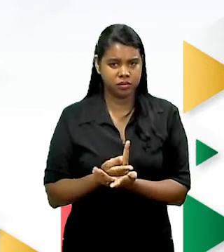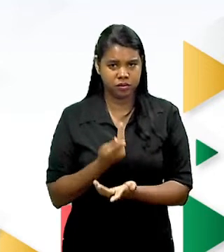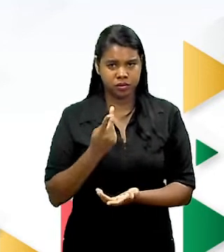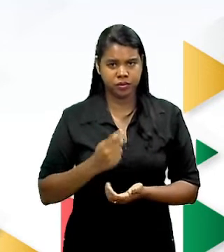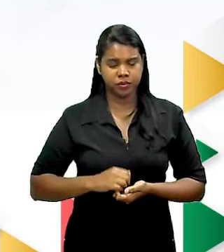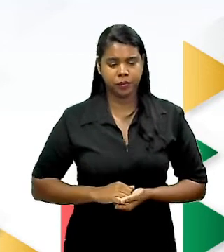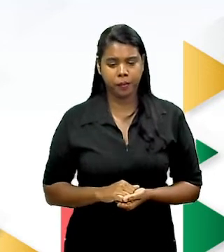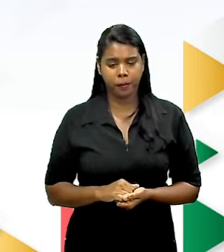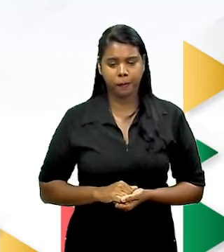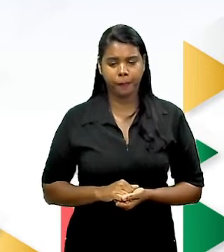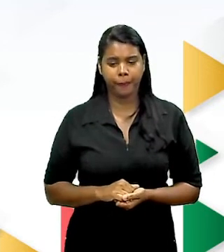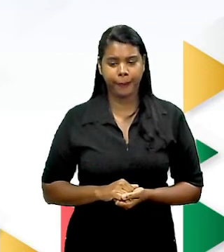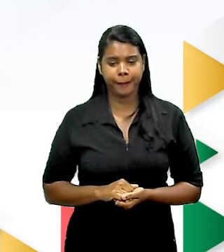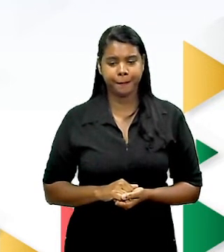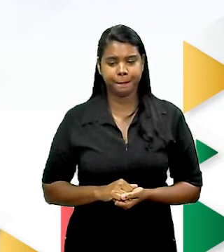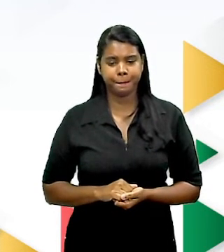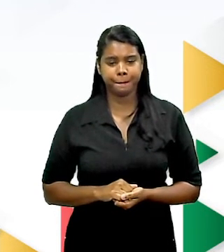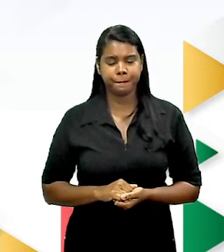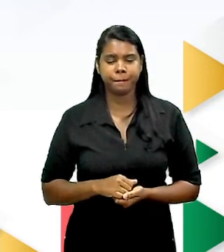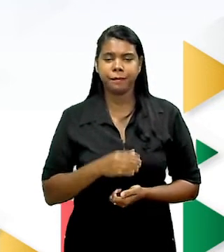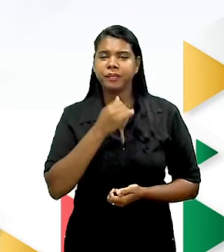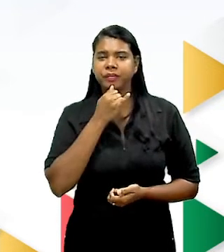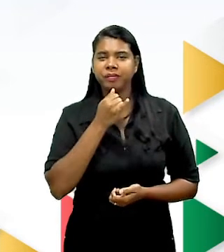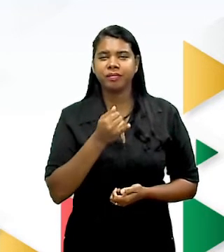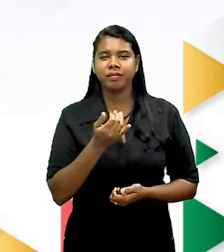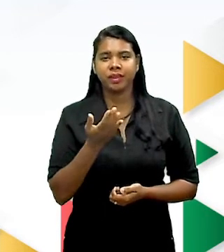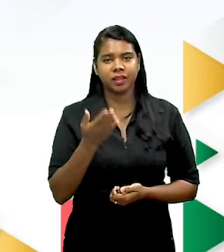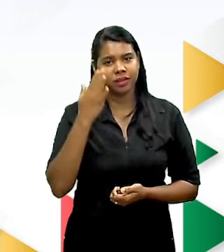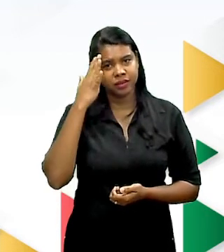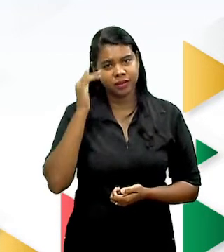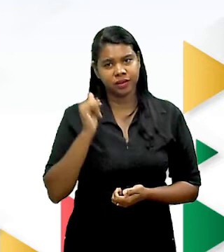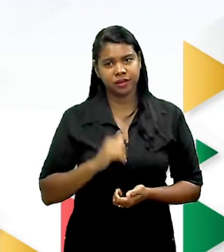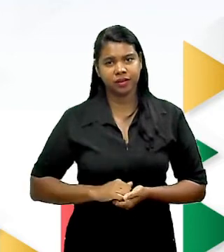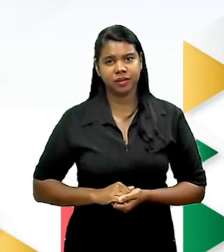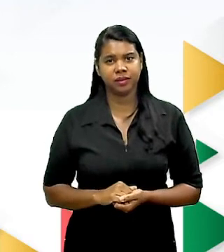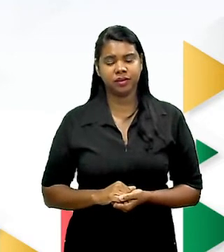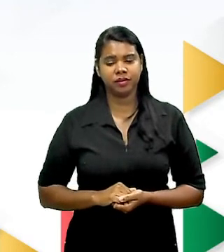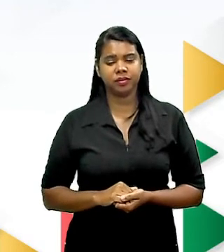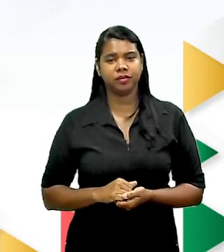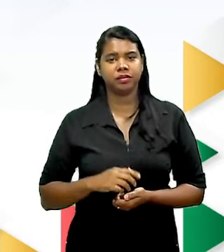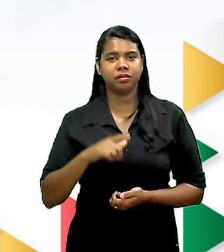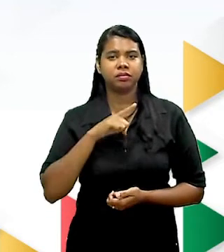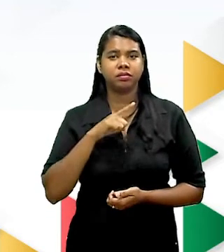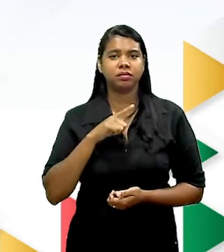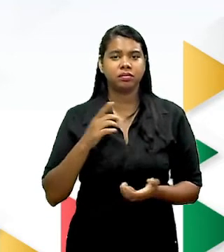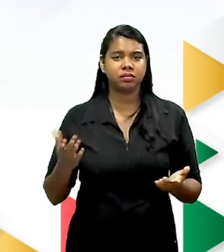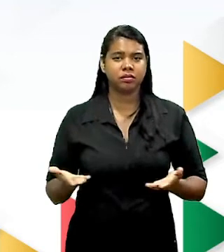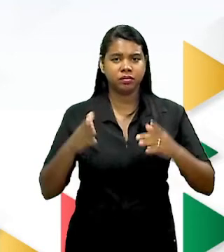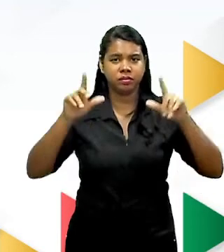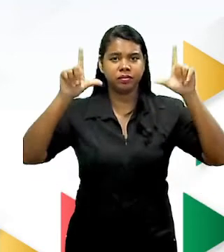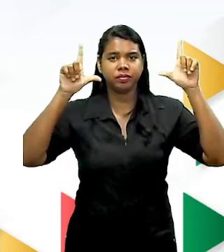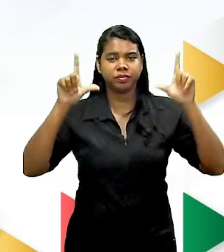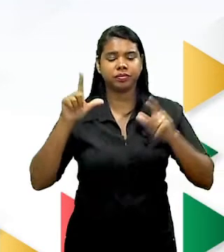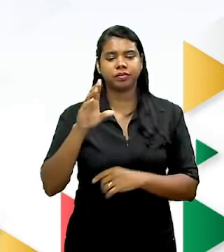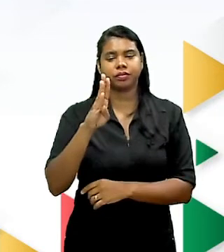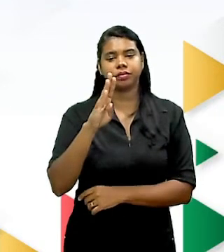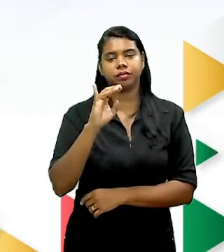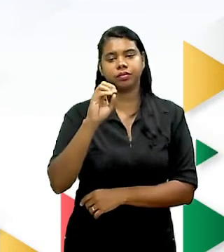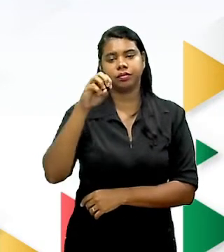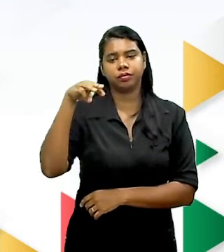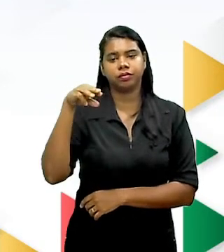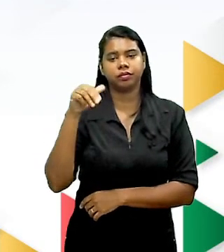consequências. Por exemplo, você sabia? Temos lá, acompanhe em tela, bioma é